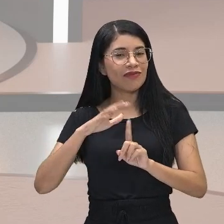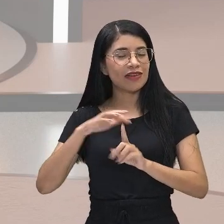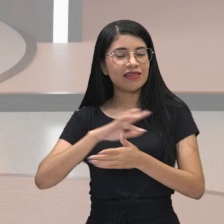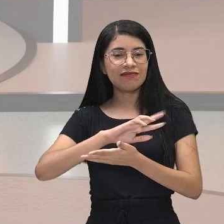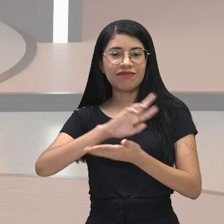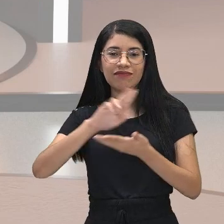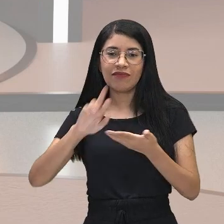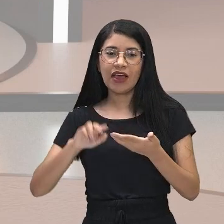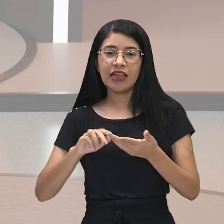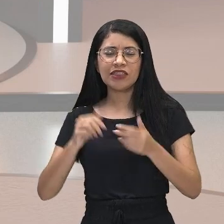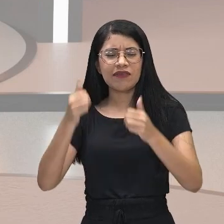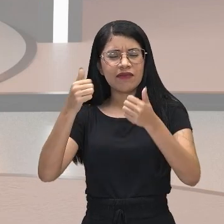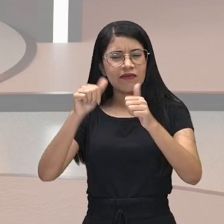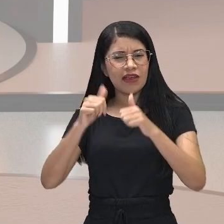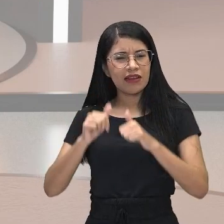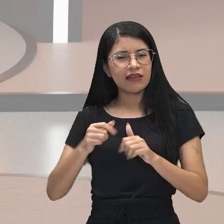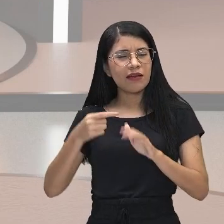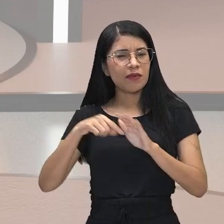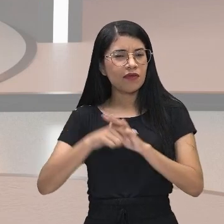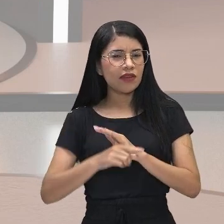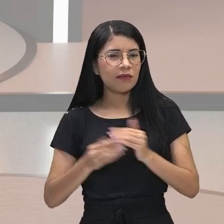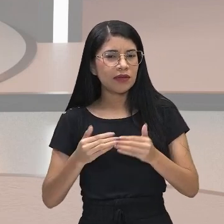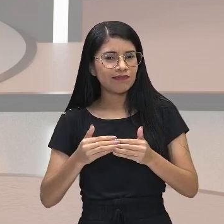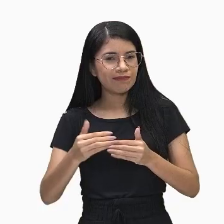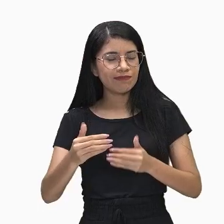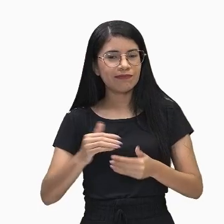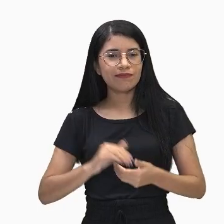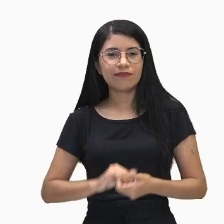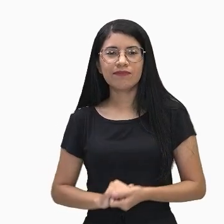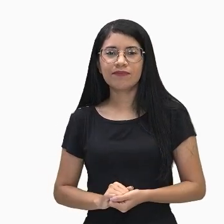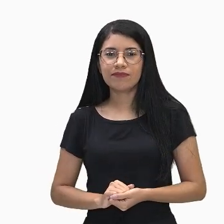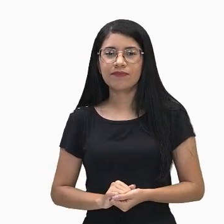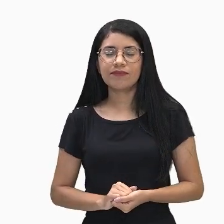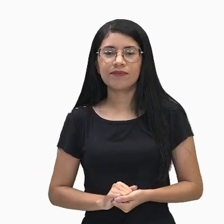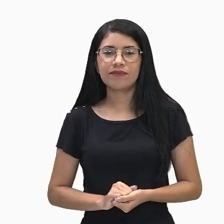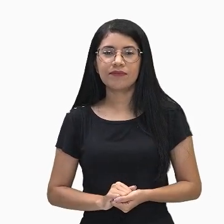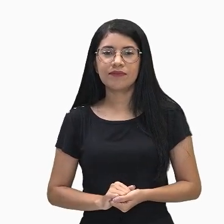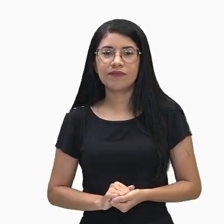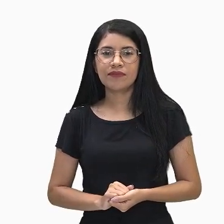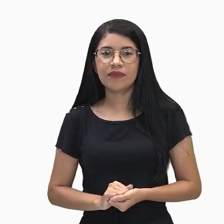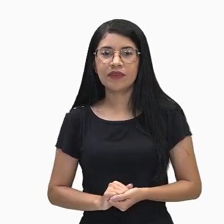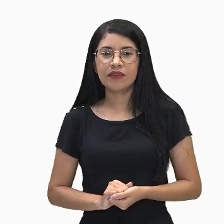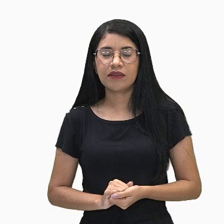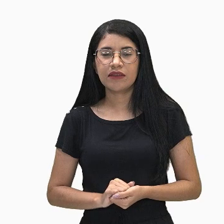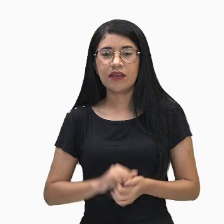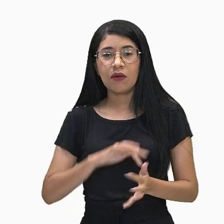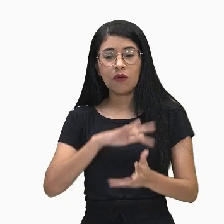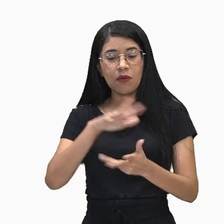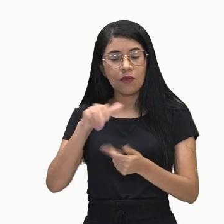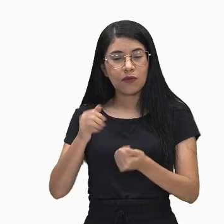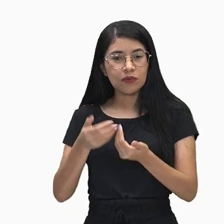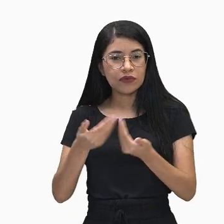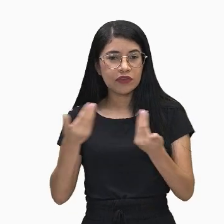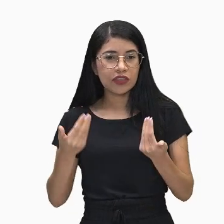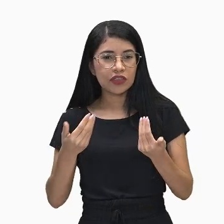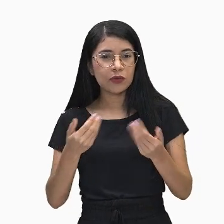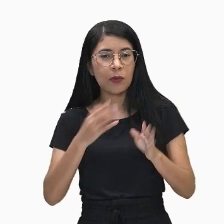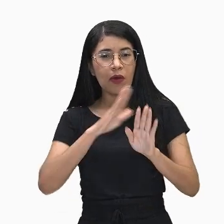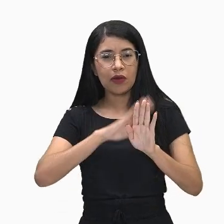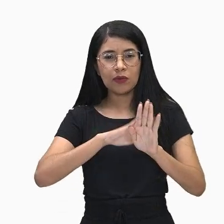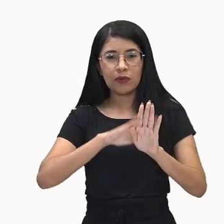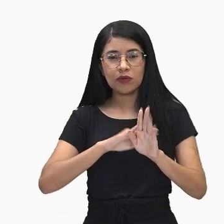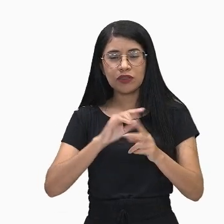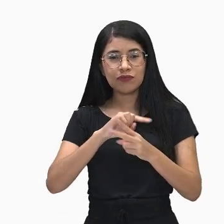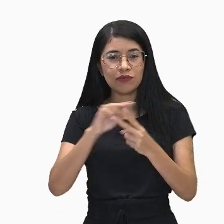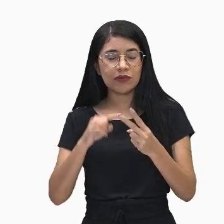vai analisar um pouquinho mais a fundo a partir de agora. Vamos com o texto. Vamos lá, galera. Polarização ideológica. Para